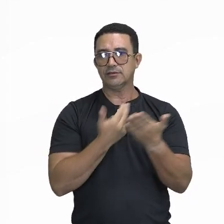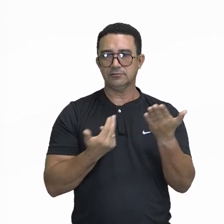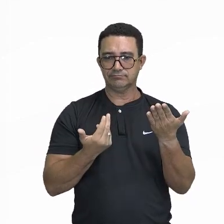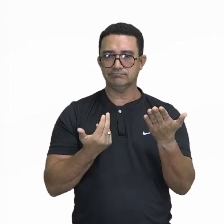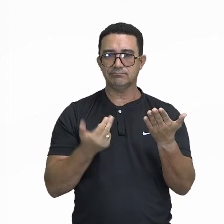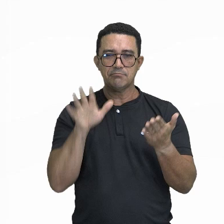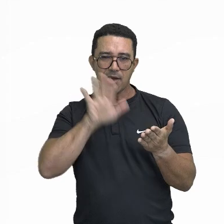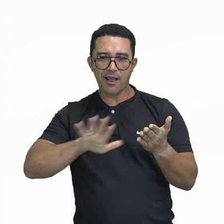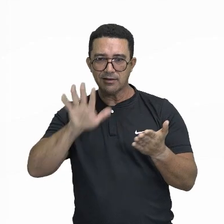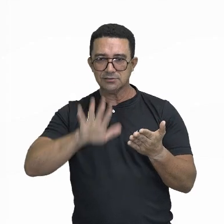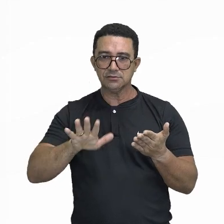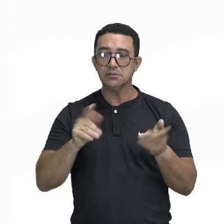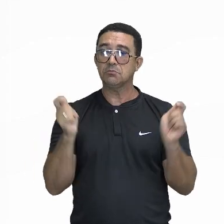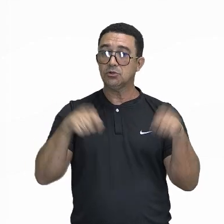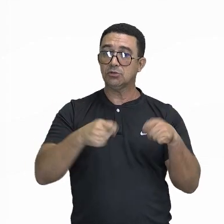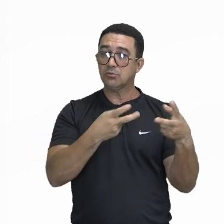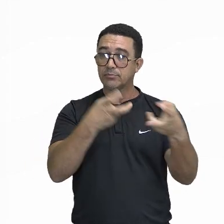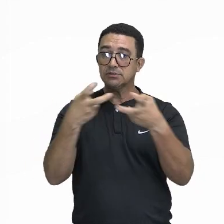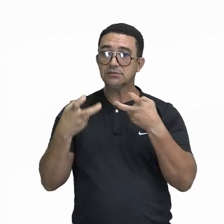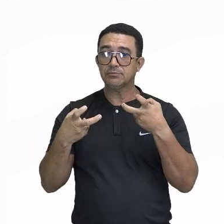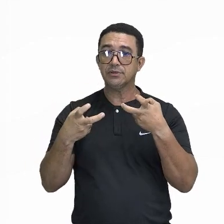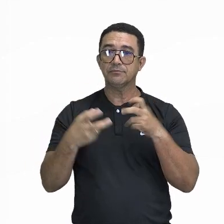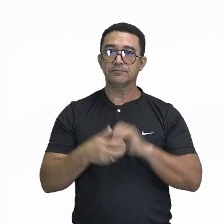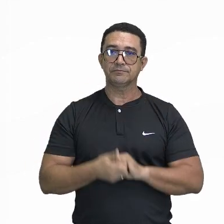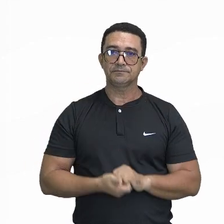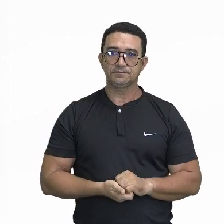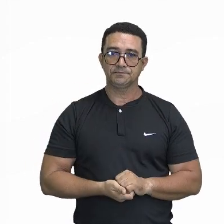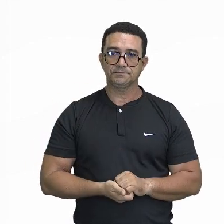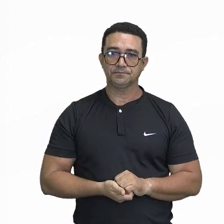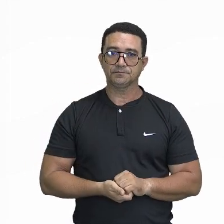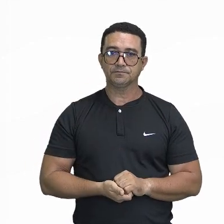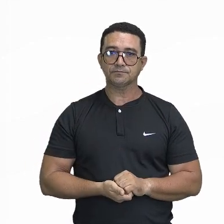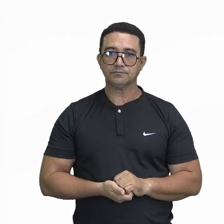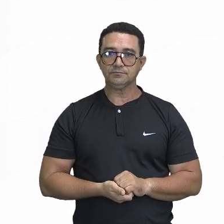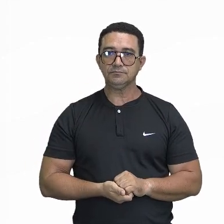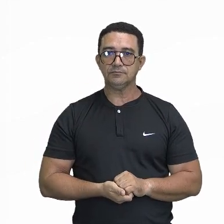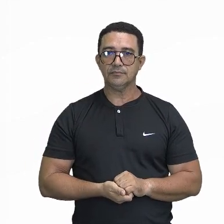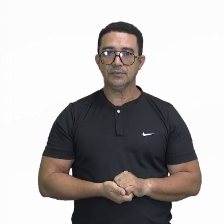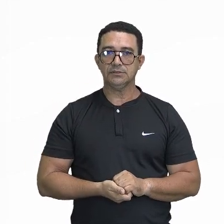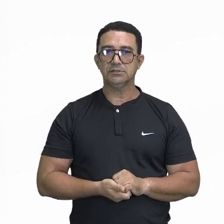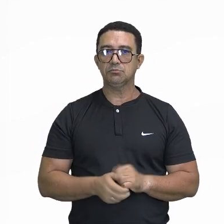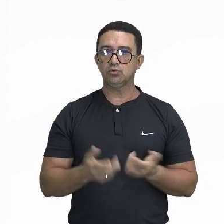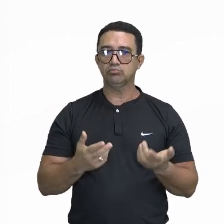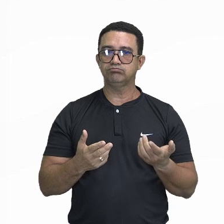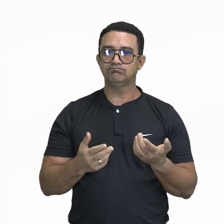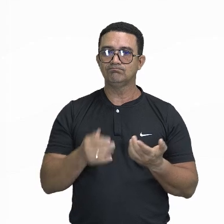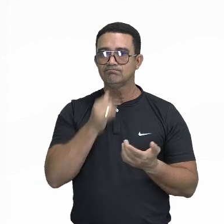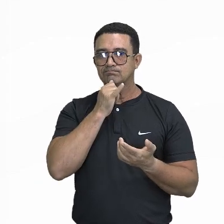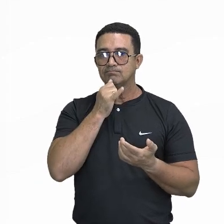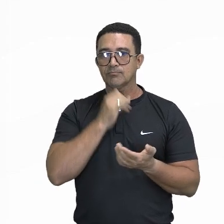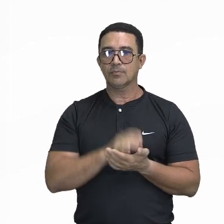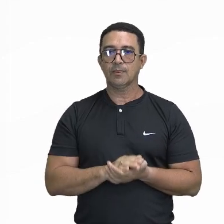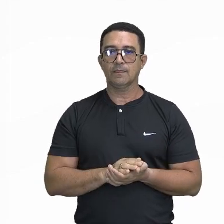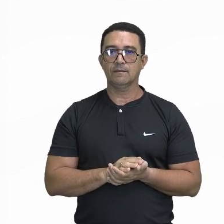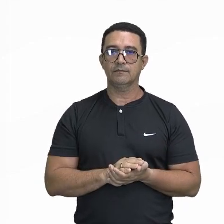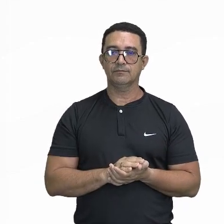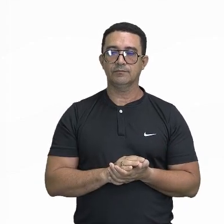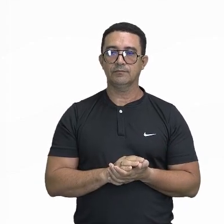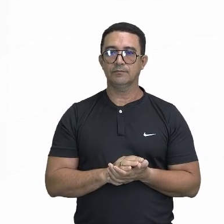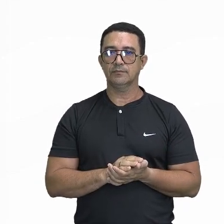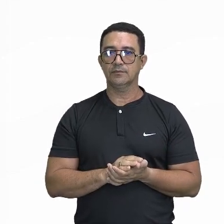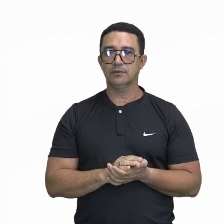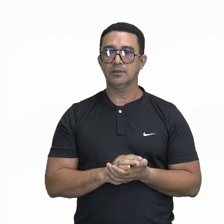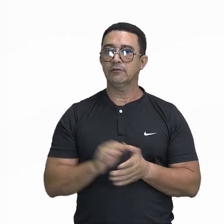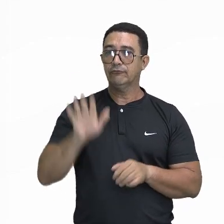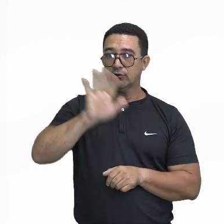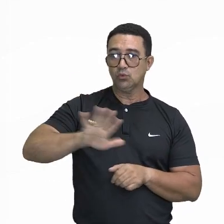podemos perceber ali as padronagens, coisas enigmáticas, figuras que até hoje é possível encontrarmos